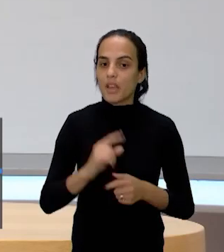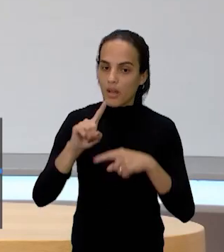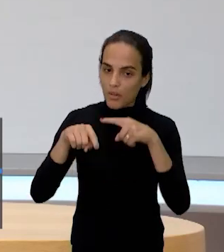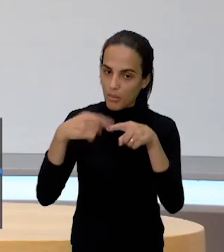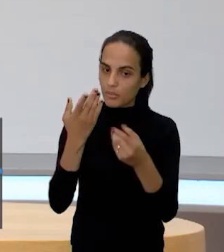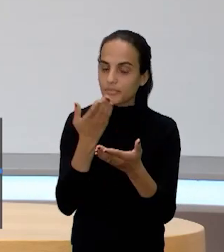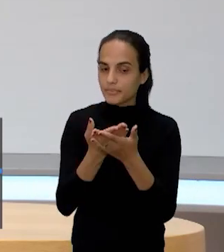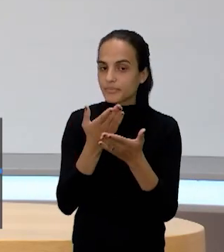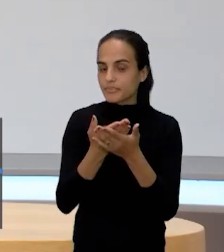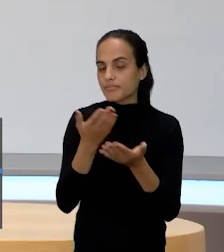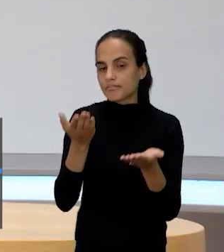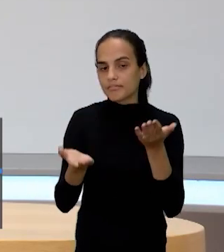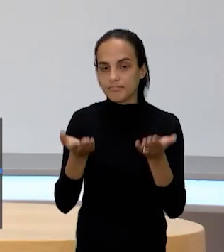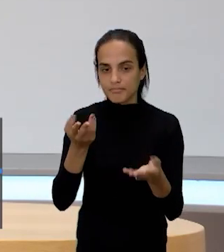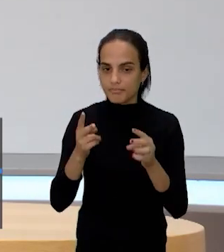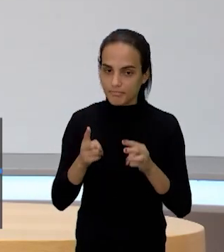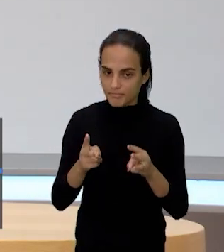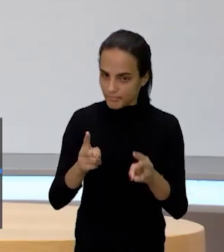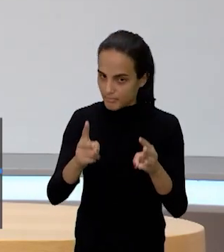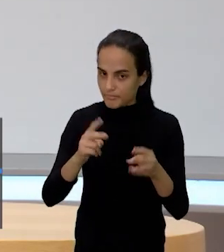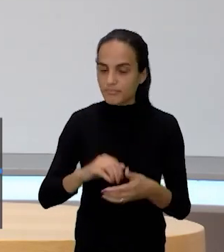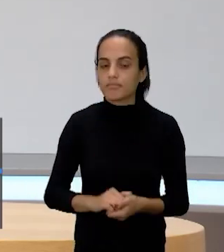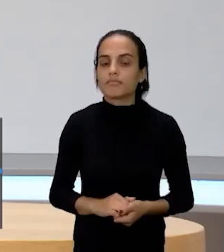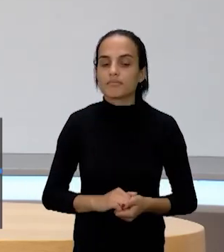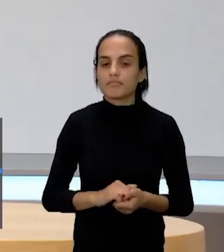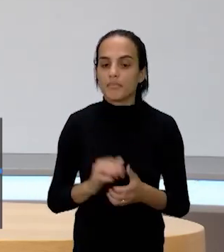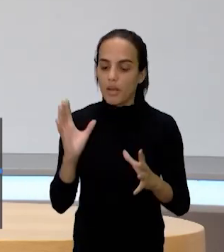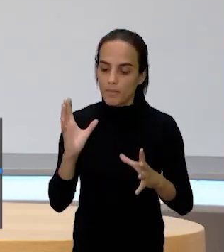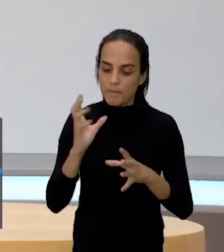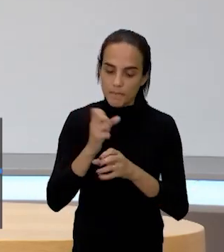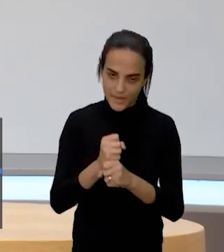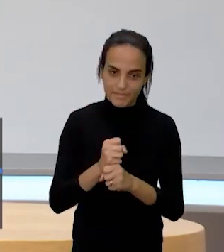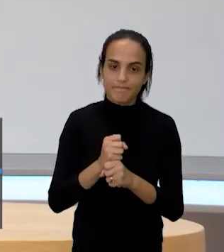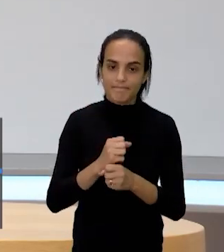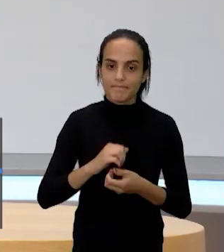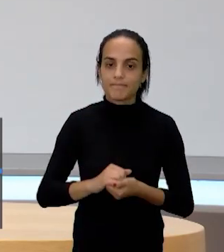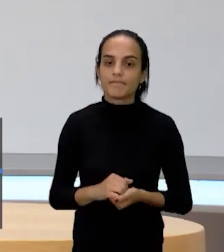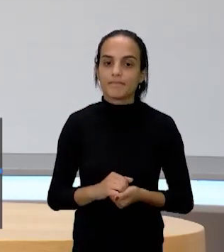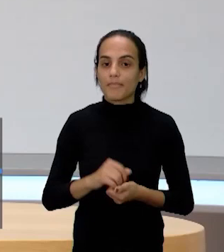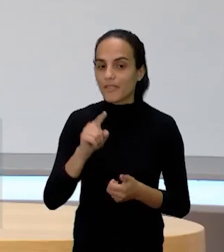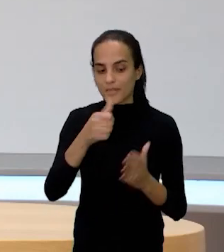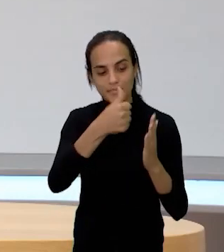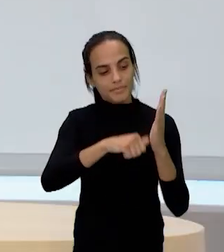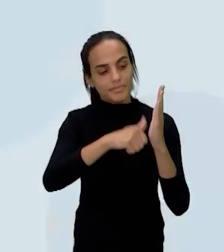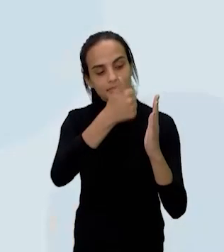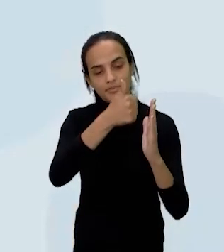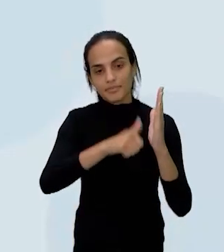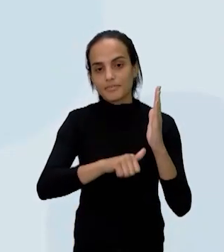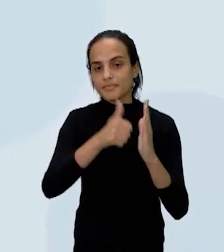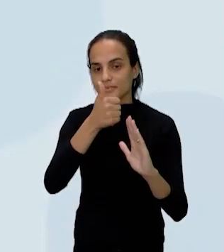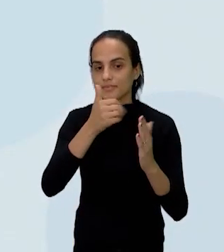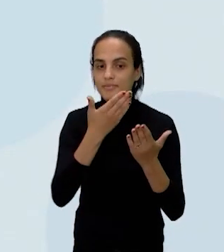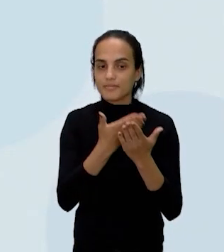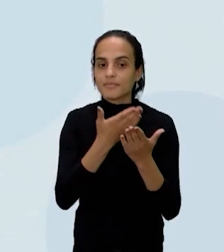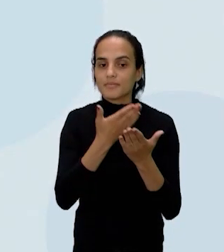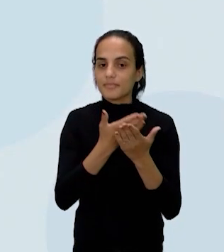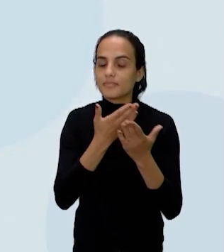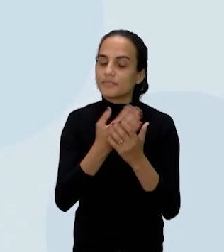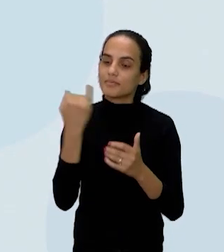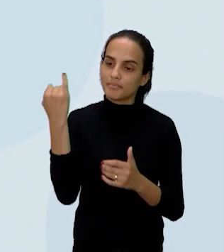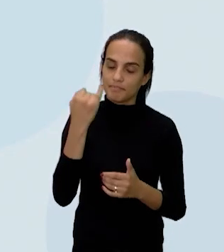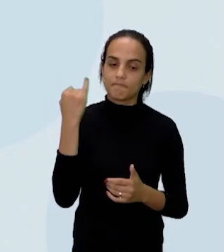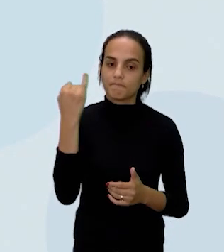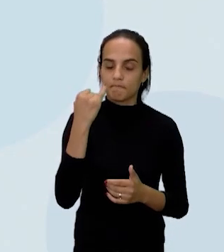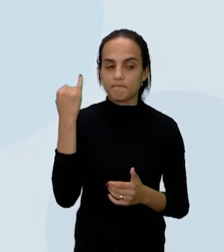equilíbrio, só que a gente vai partir mais para o lado de cálculo. E espero que vocês avaliem a aula, né? É importante para a gente